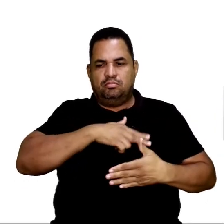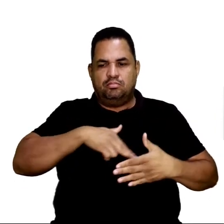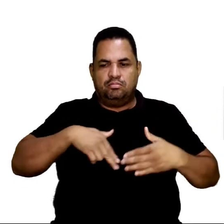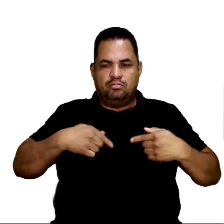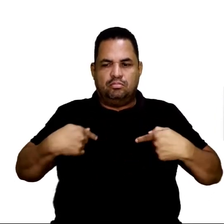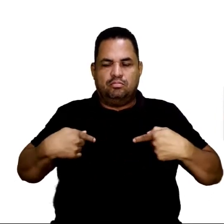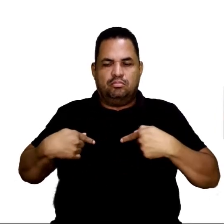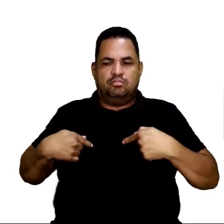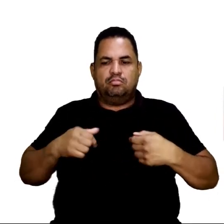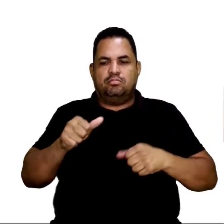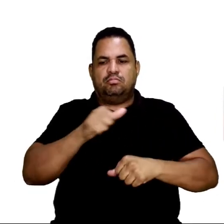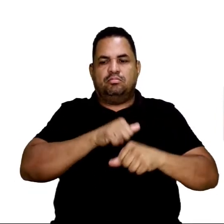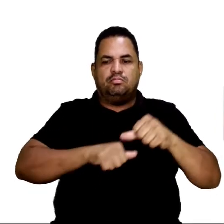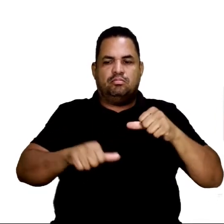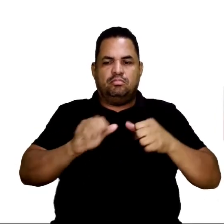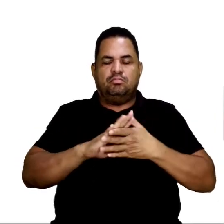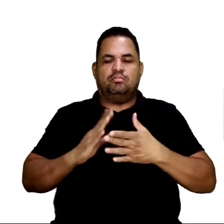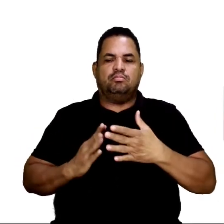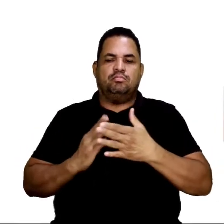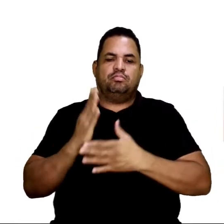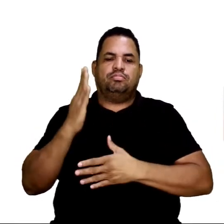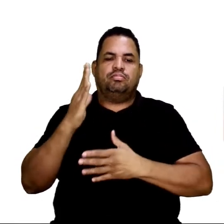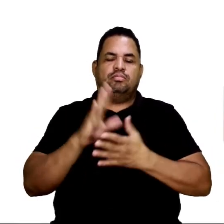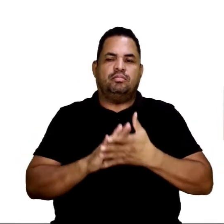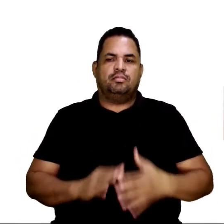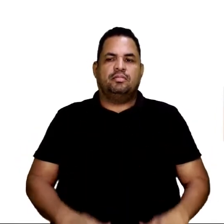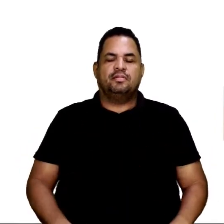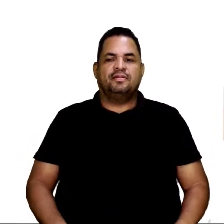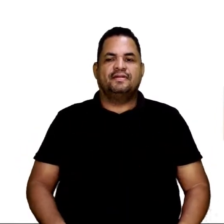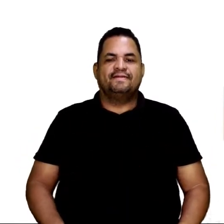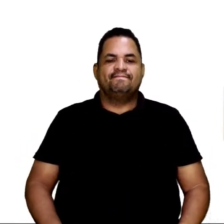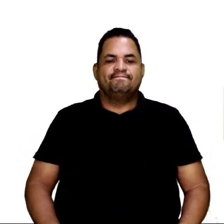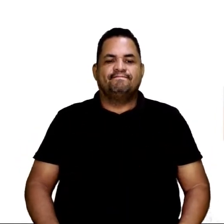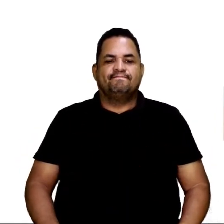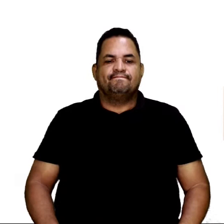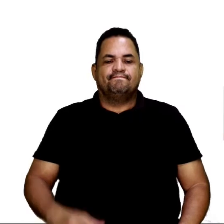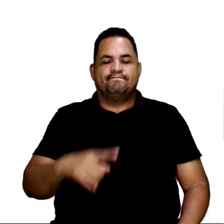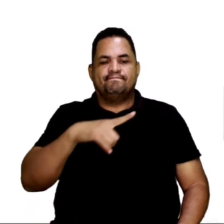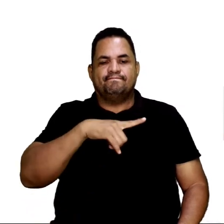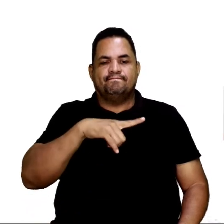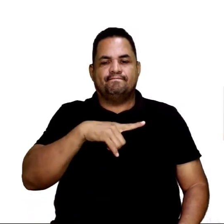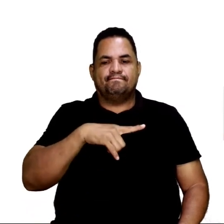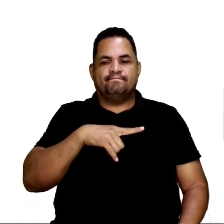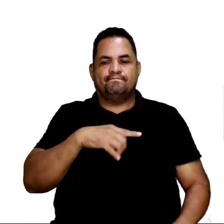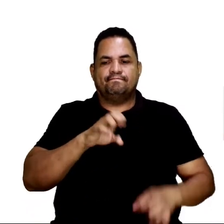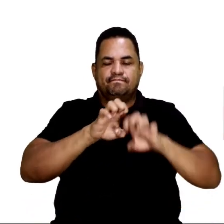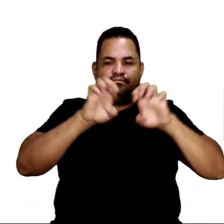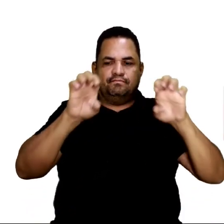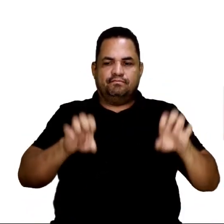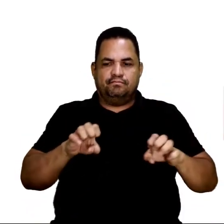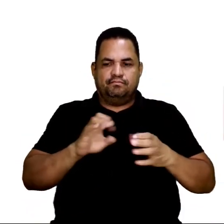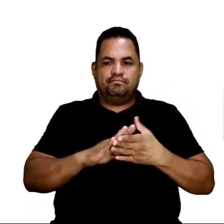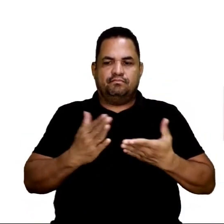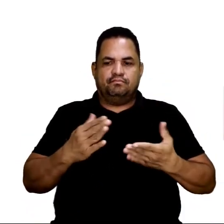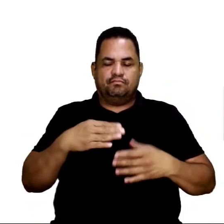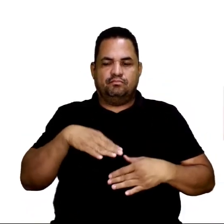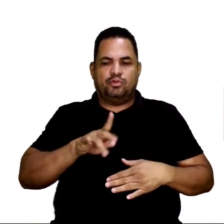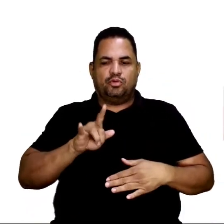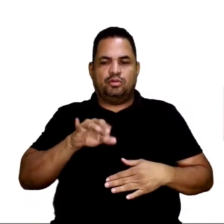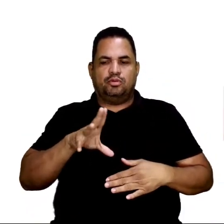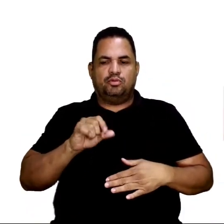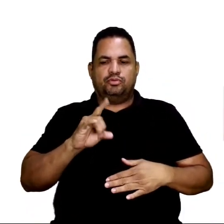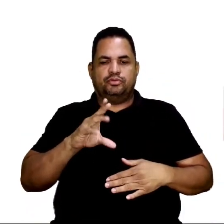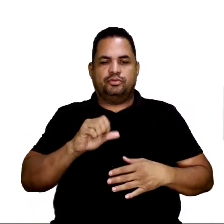essas trocas gasosas, né? Lá nos alvéolos pulmonares, onde você tem ali as estruturas formando os bronquíolos, tá